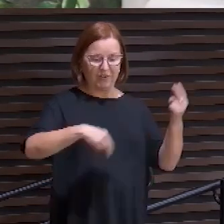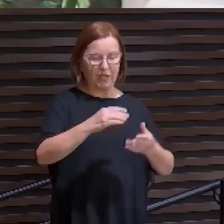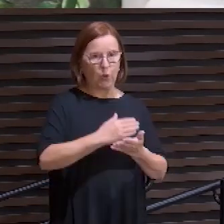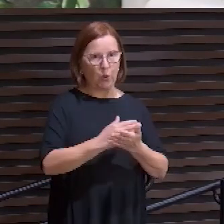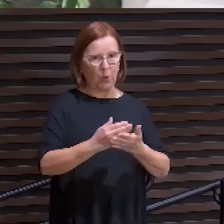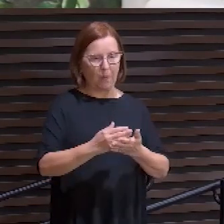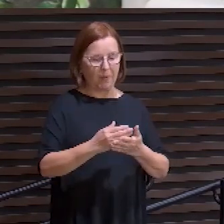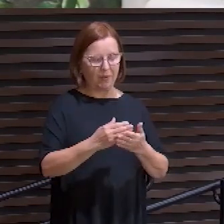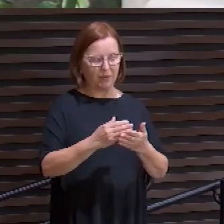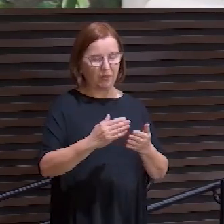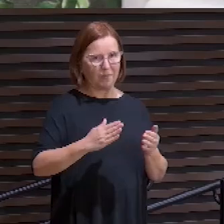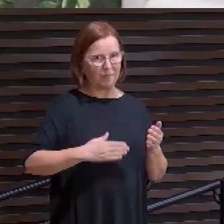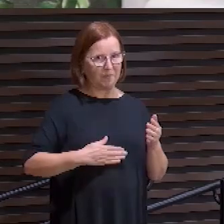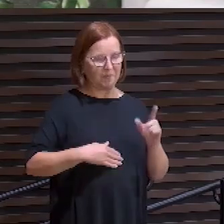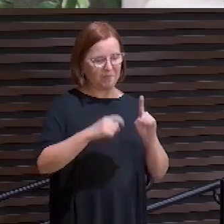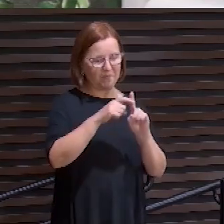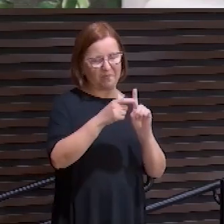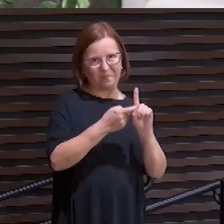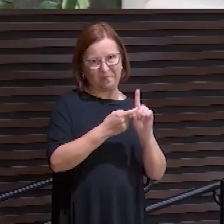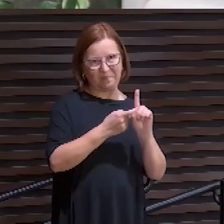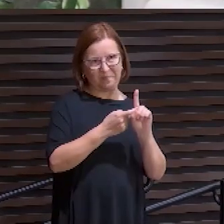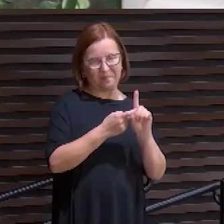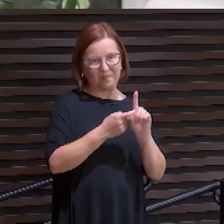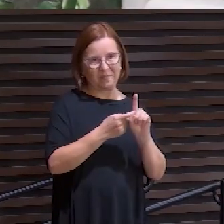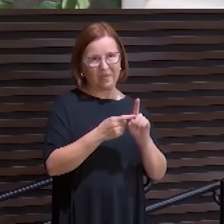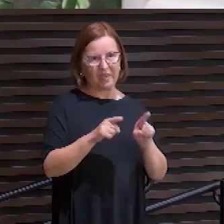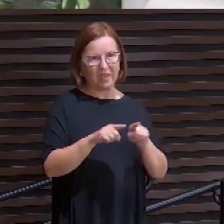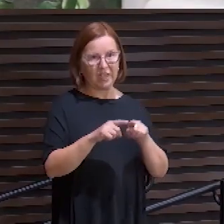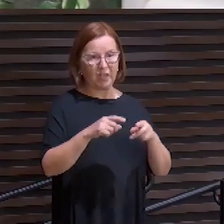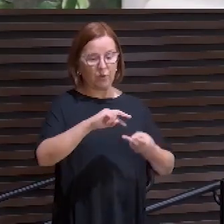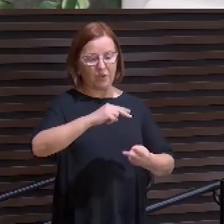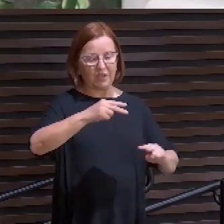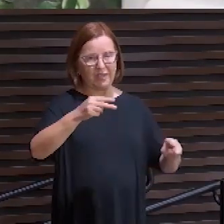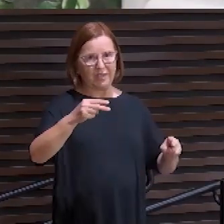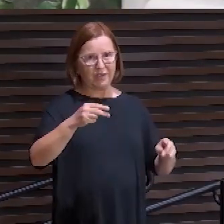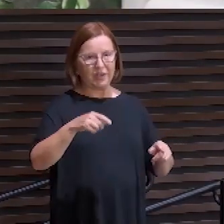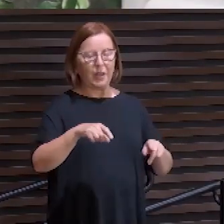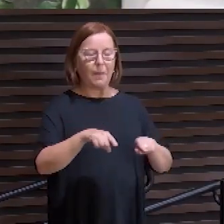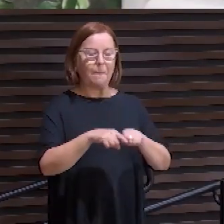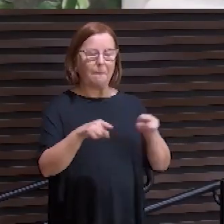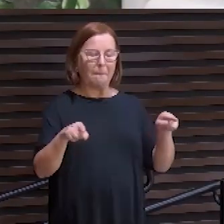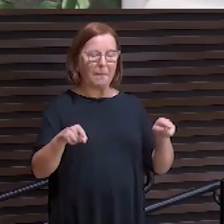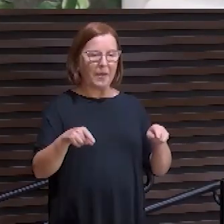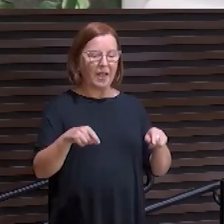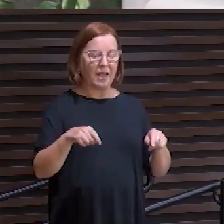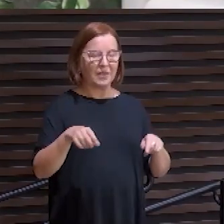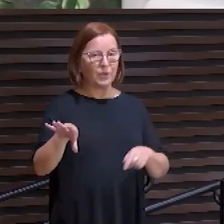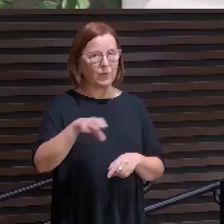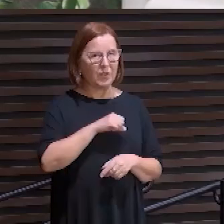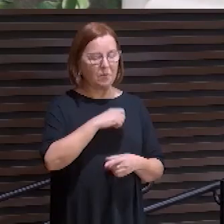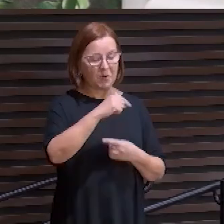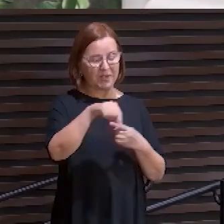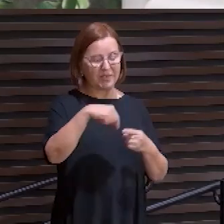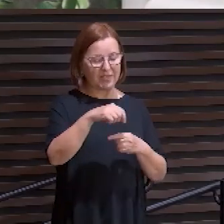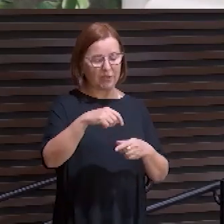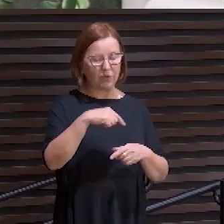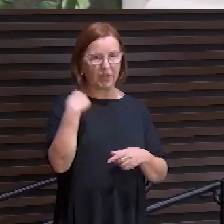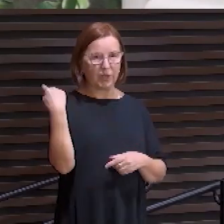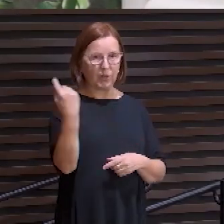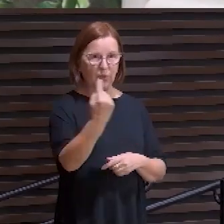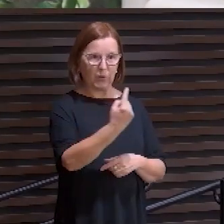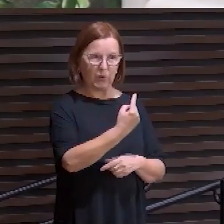Não é a genética, mas é a boa ginástica do amor santo que nos transforma em família.